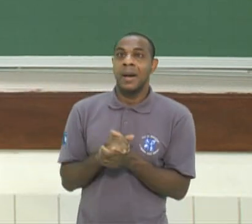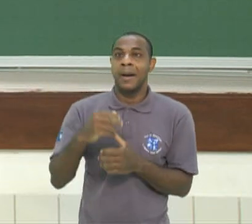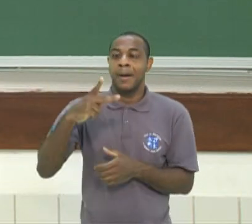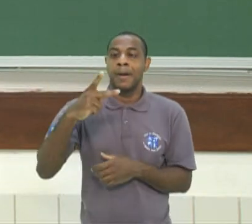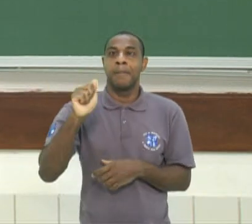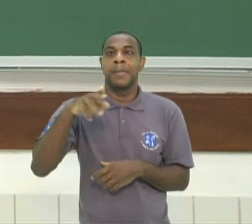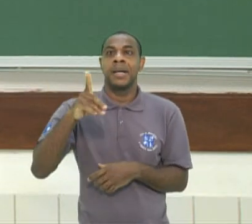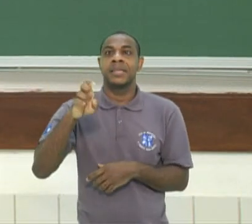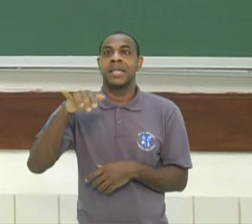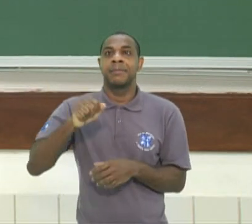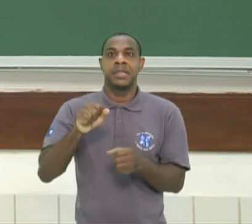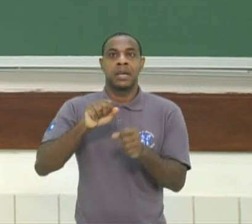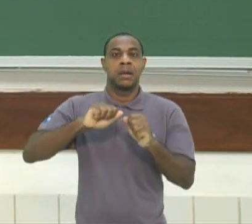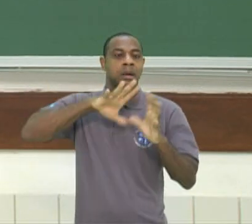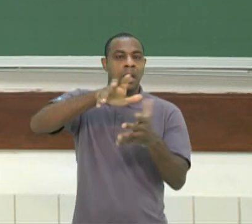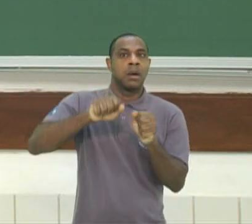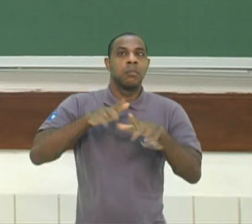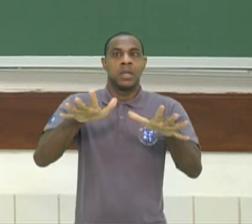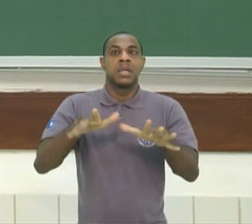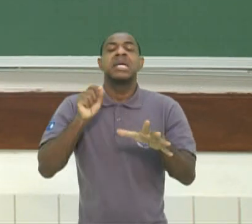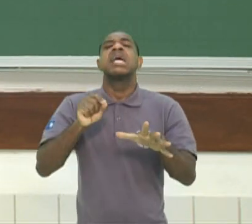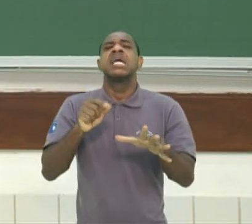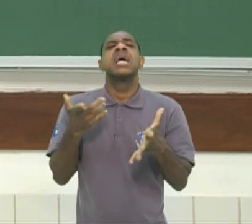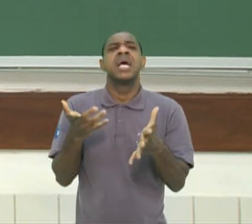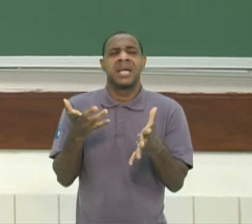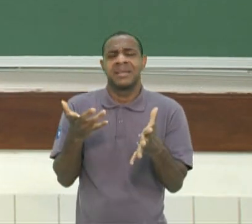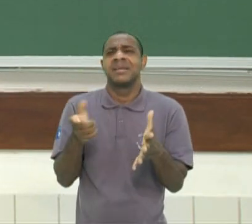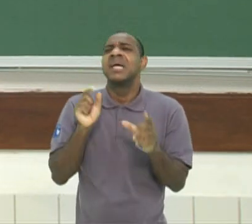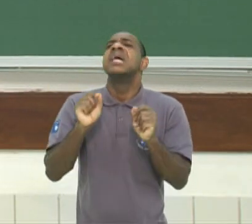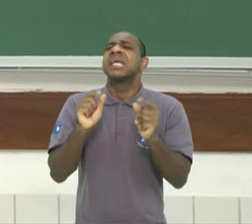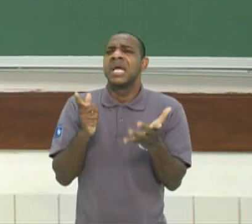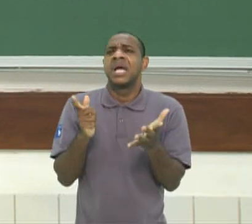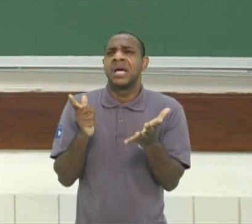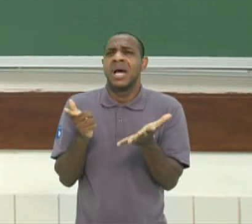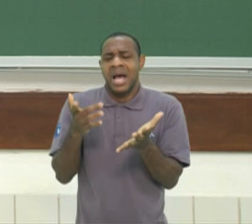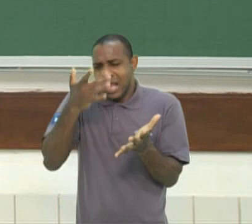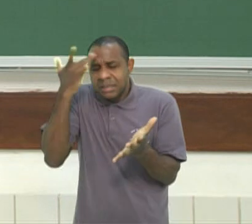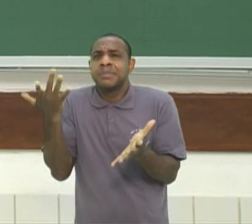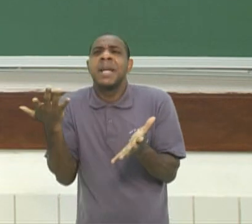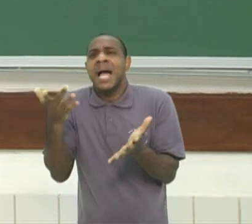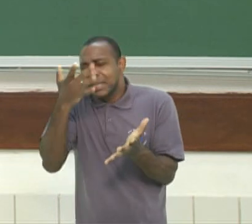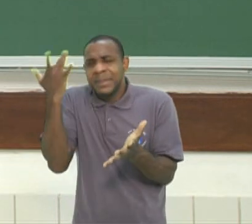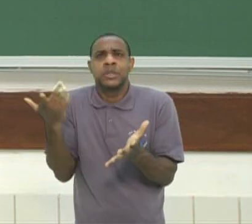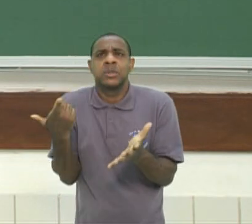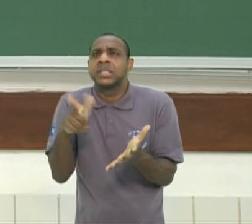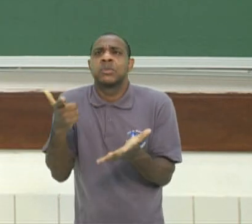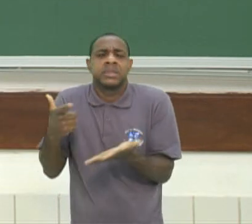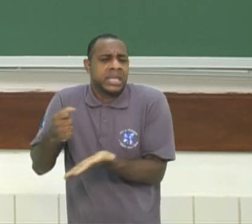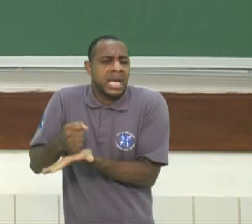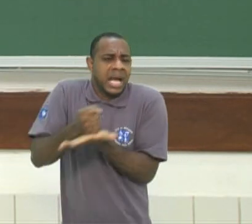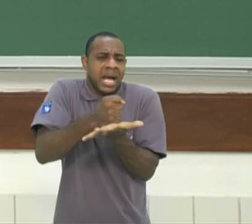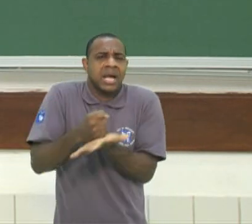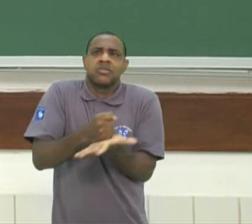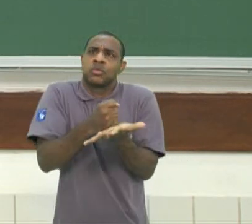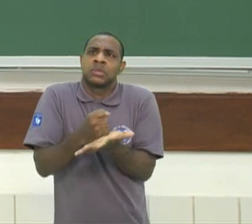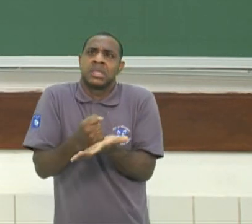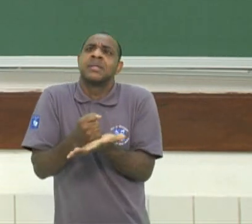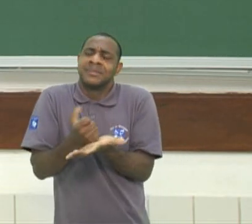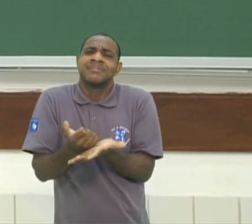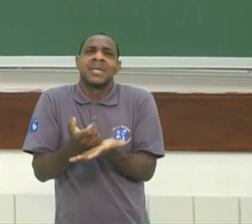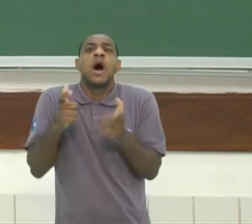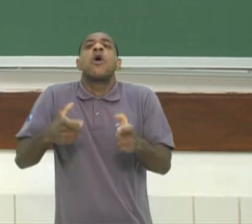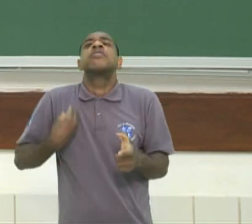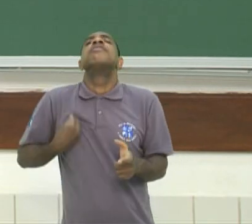pandemia quem são os mais vulneráveis e quantos são. Onde vivem essas pessoas de maior